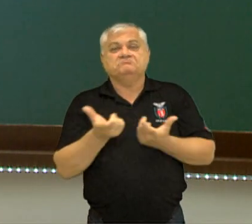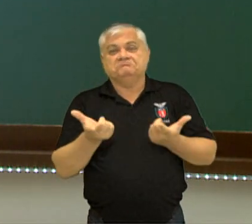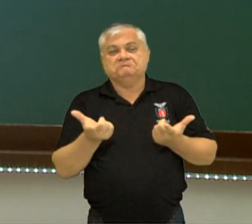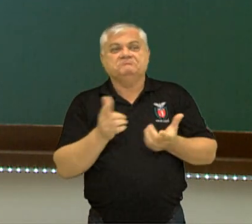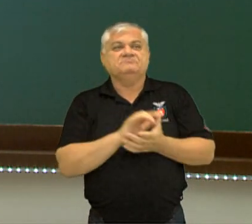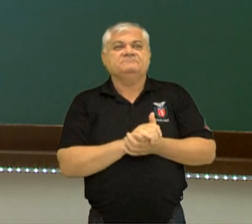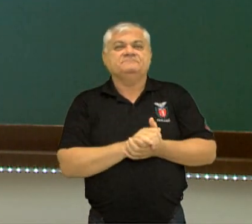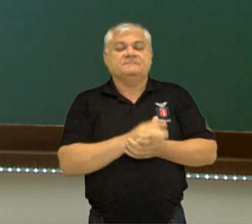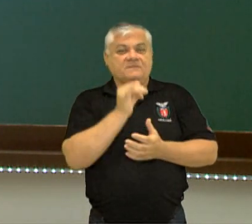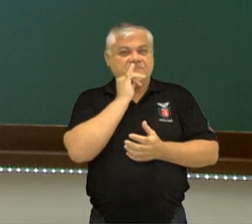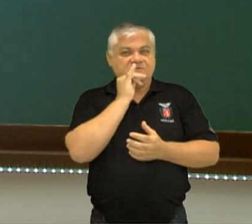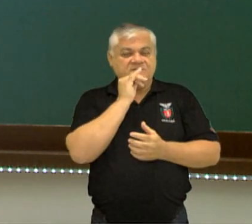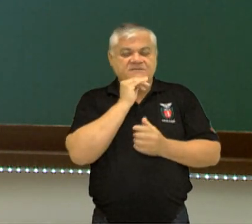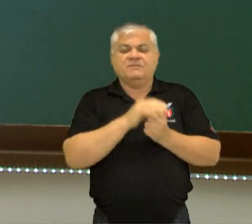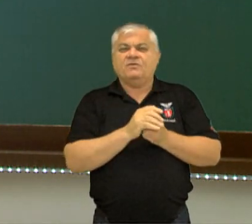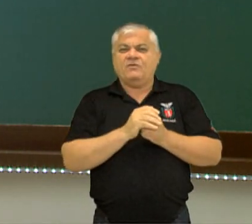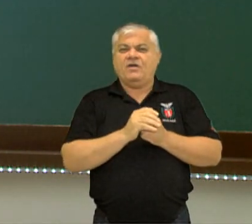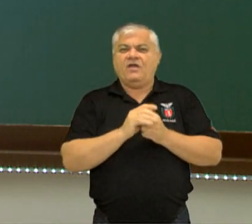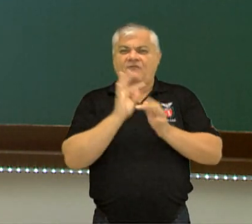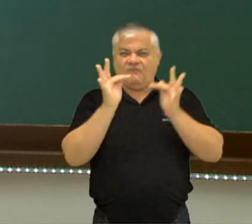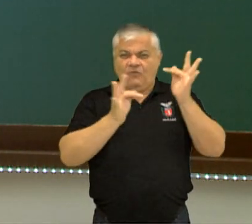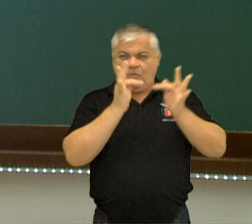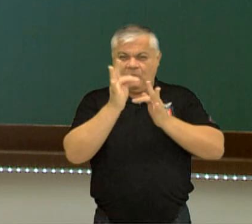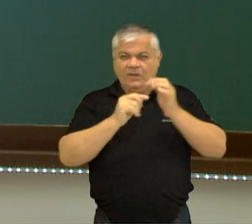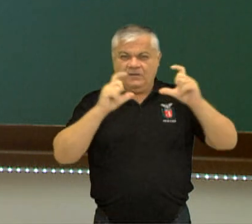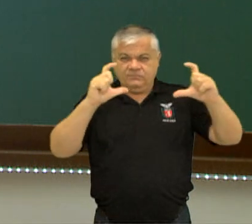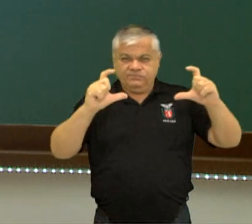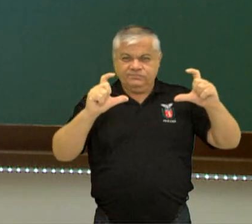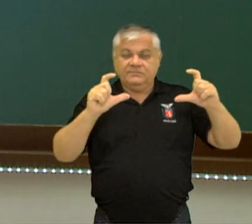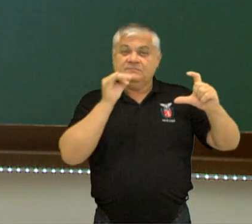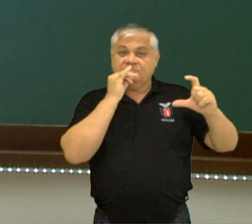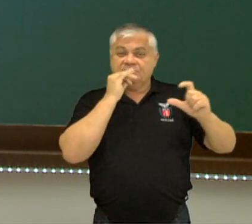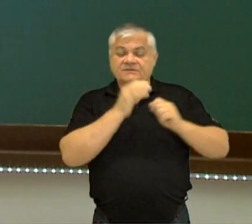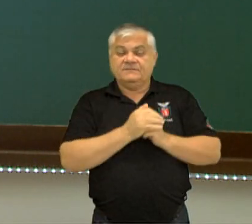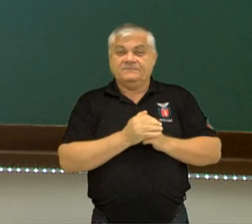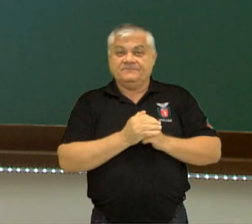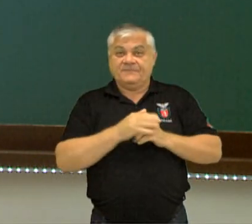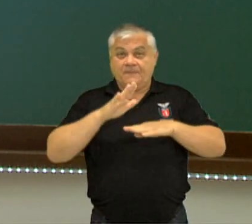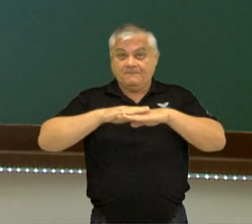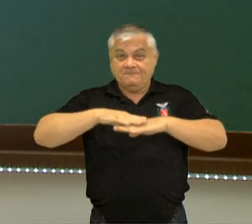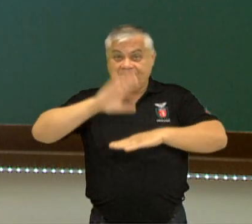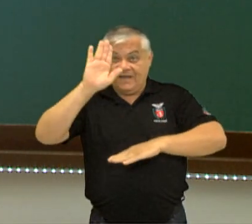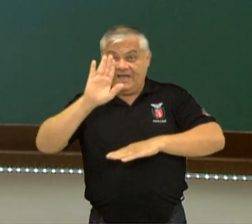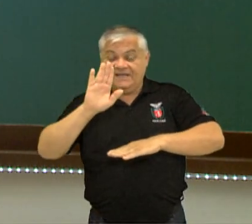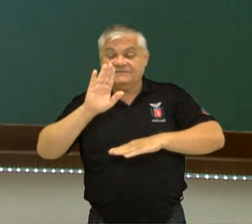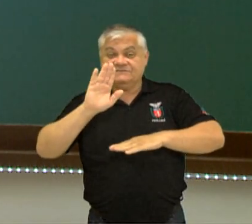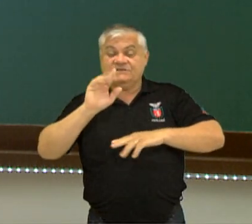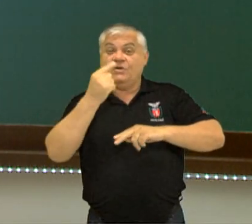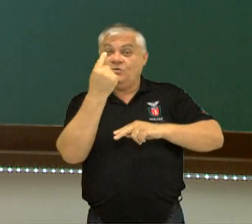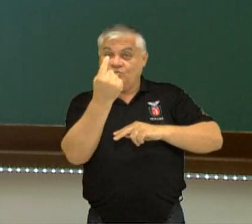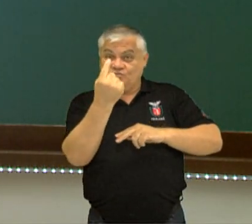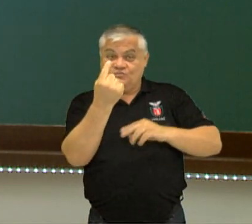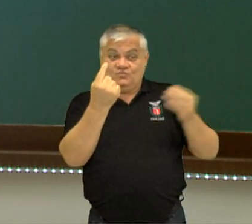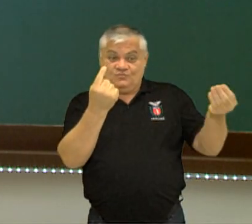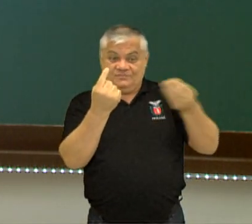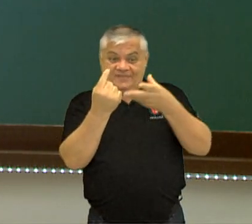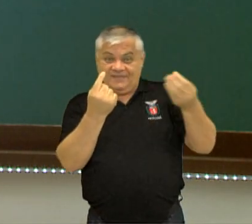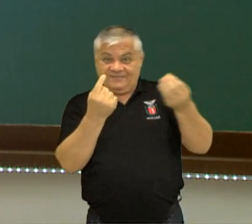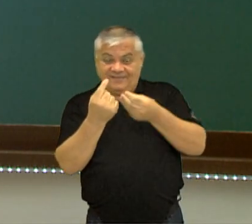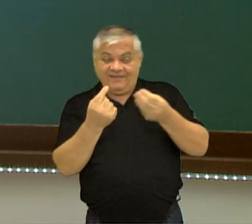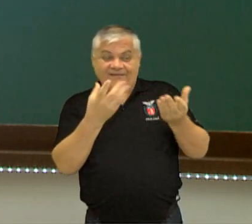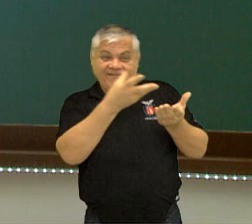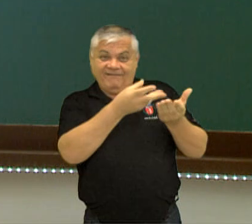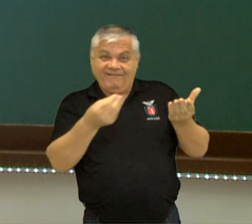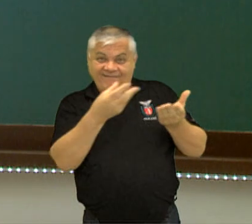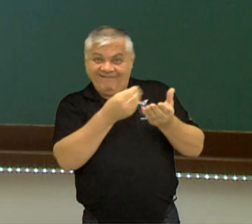lá. Pessoal, o teorema das trocas de calor. O calor que o corpo 1 perde, mais o calor que o corpo 2 recebe, tem que